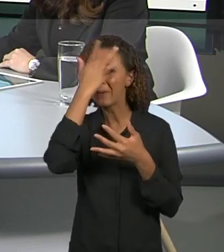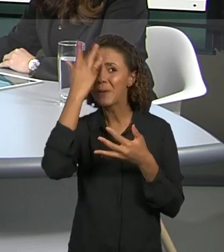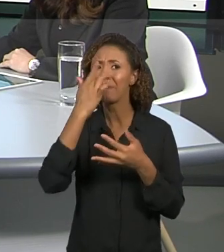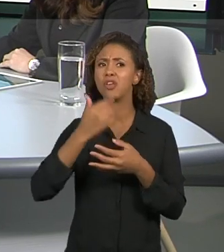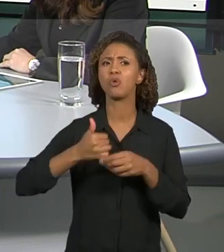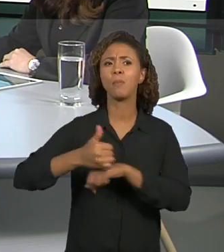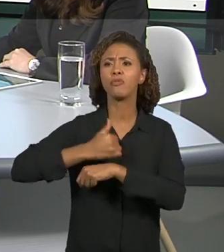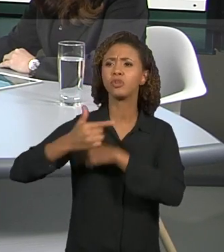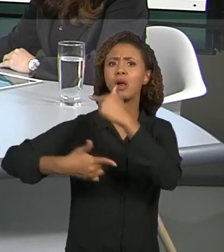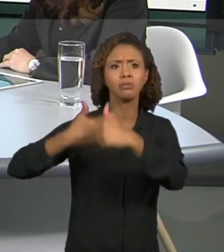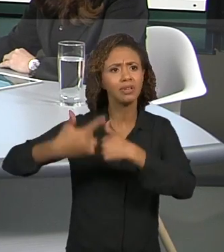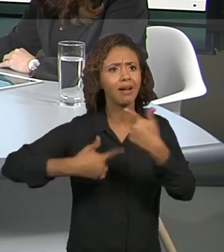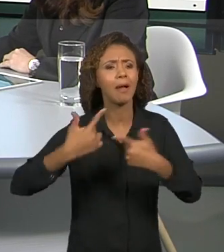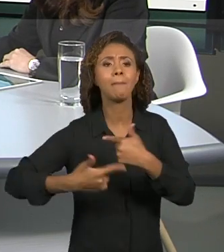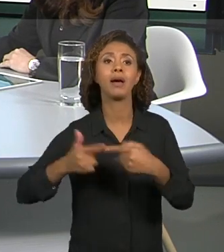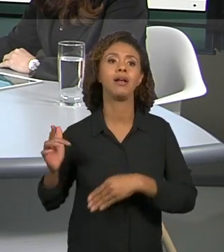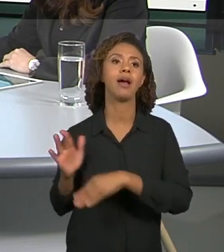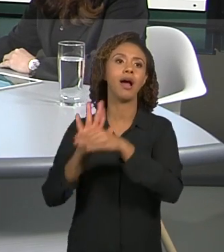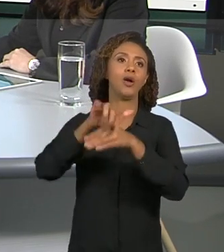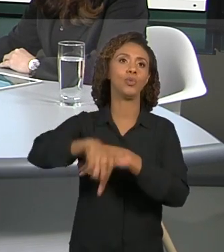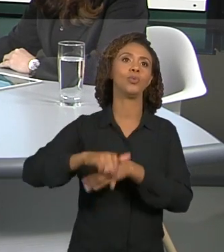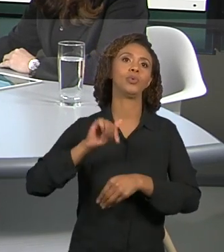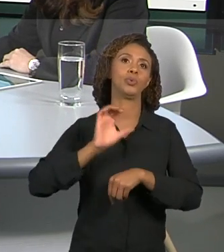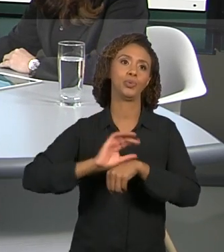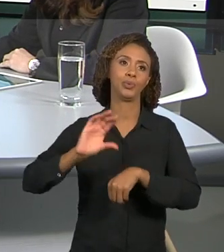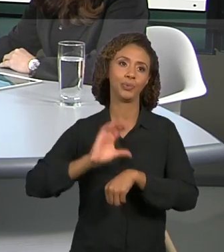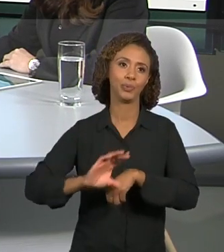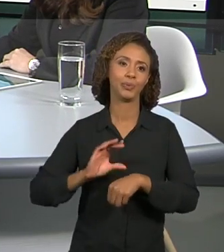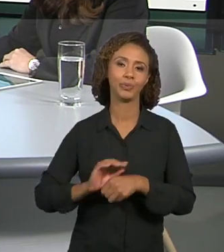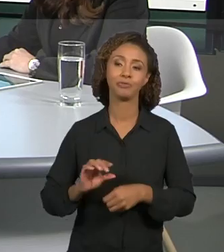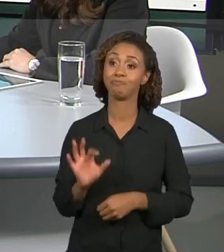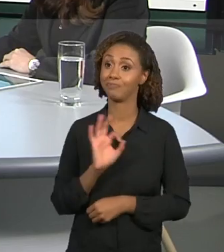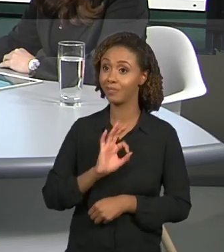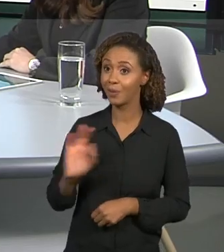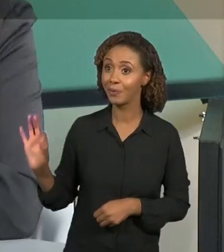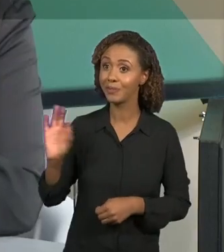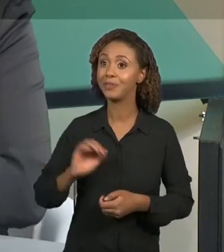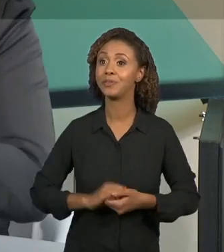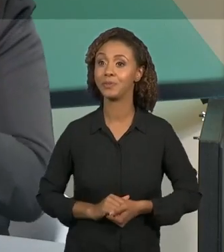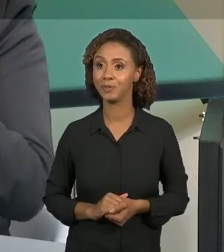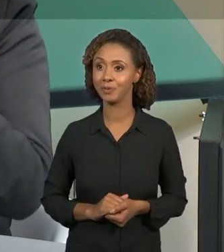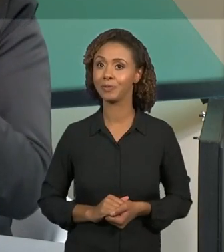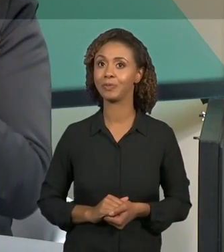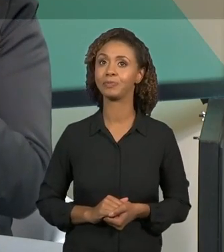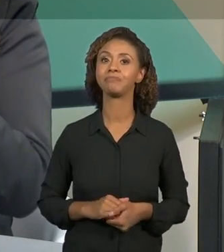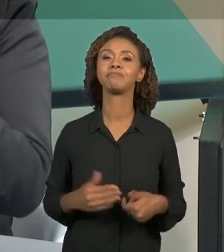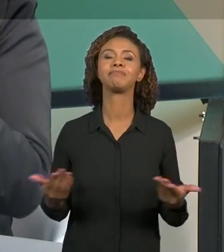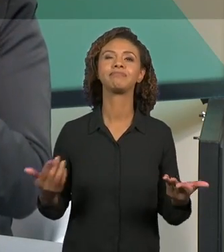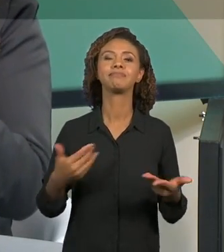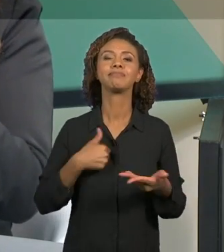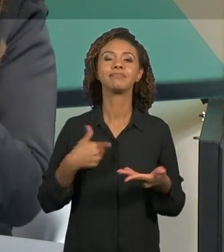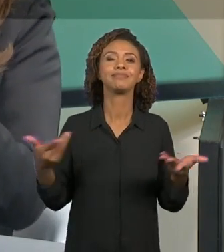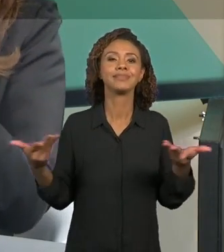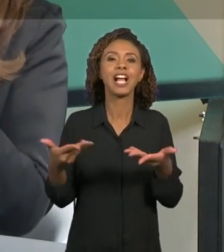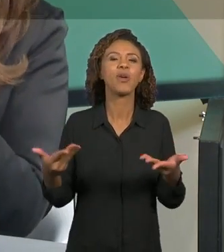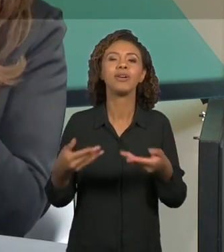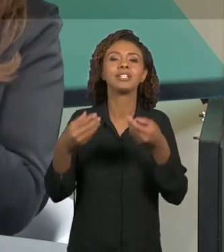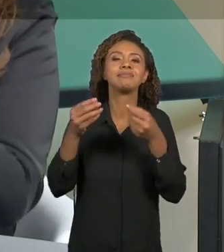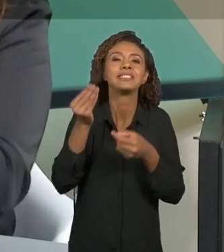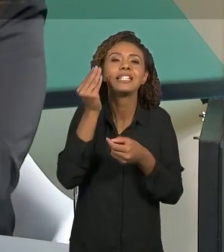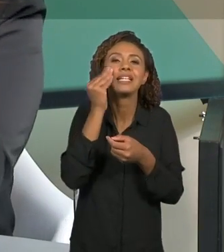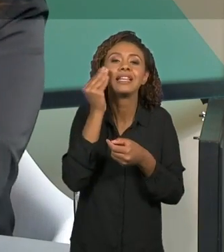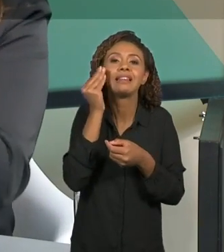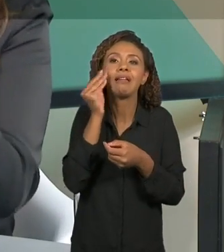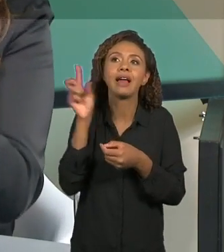abrilhantar o nosso curso né então eu vou falar um pouquinho agora eu vou